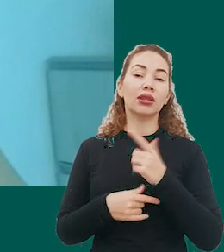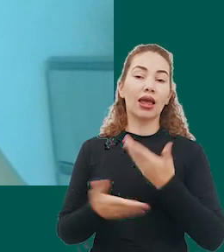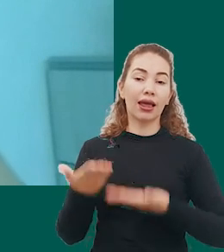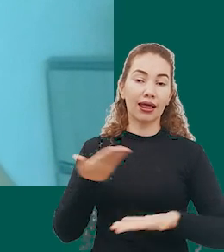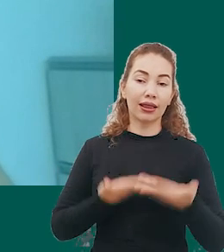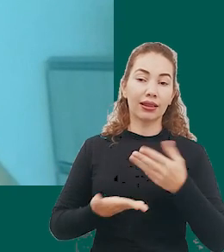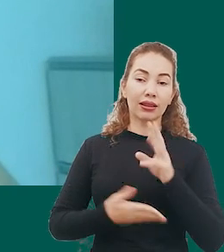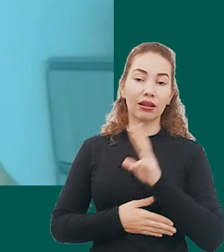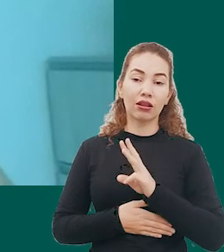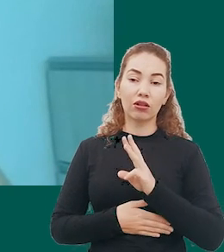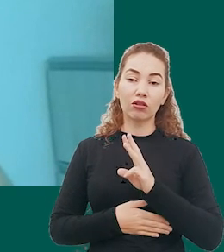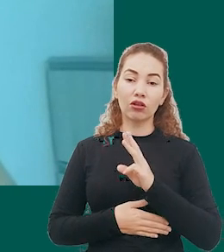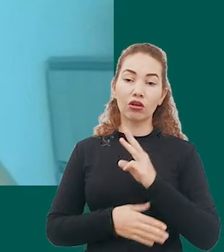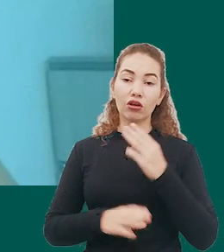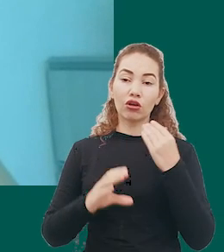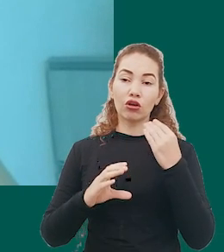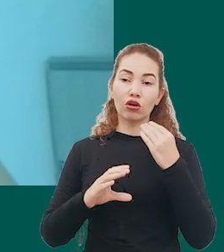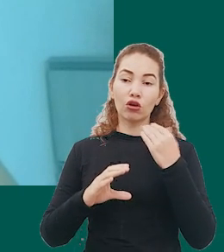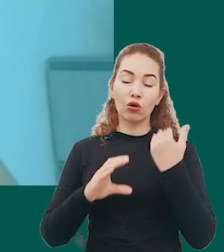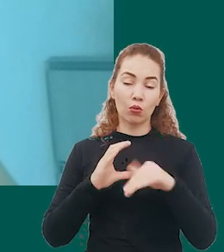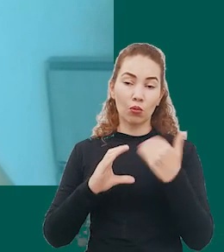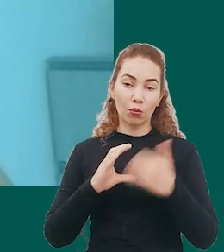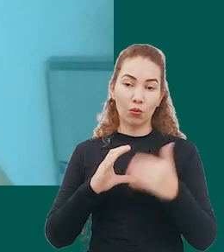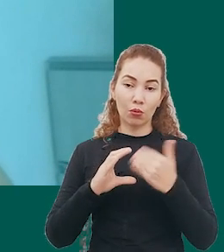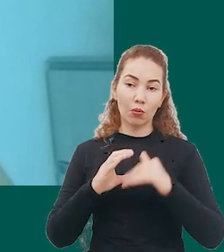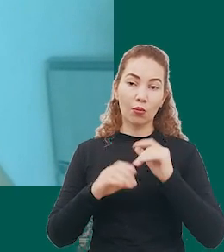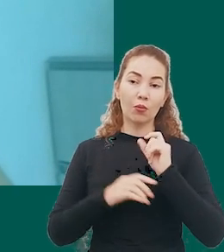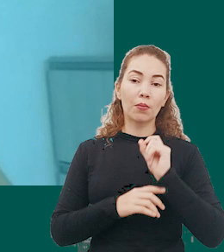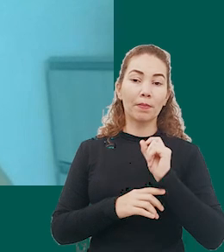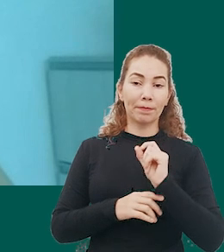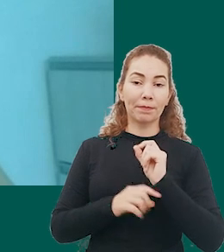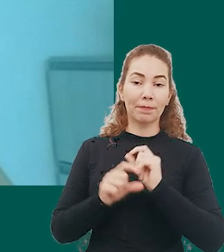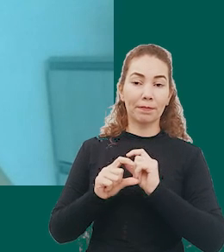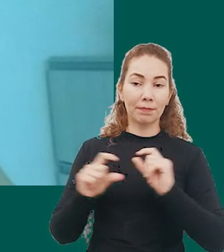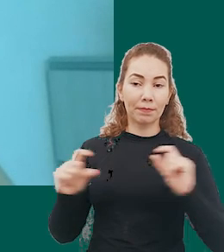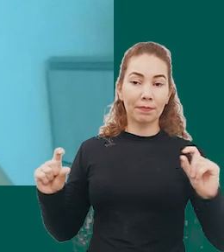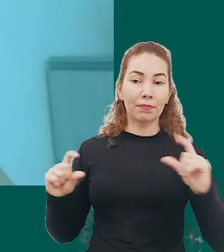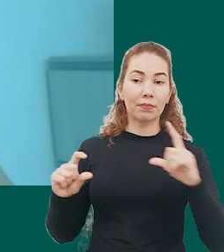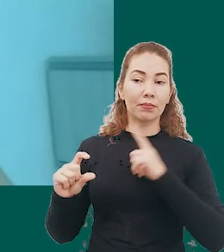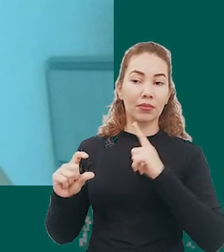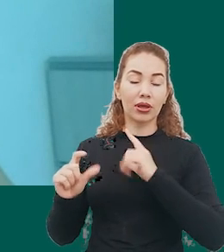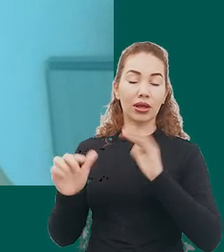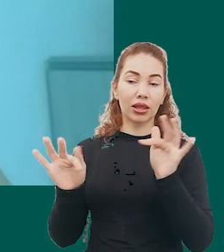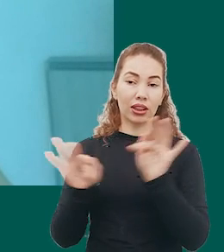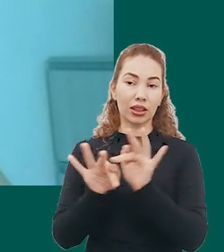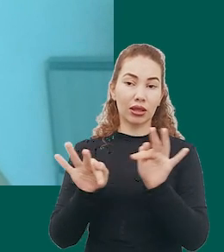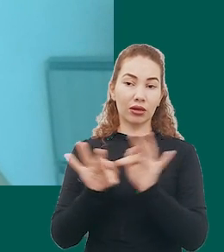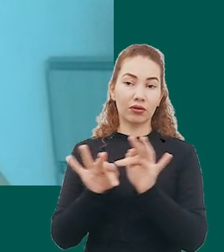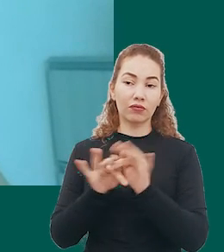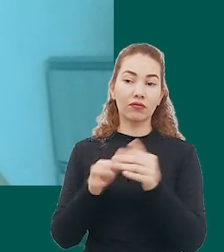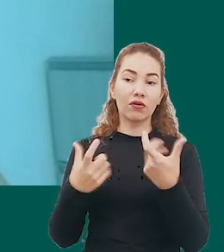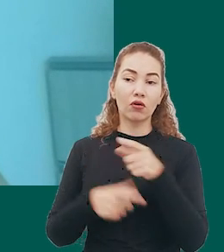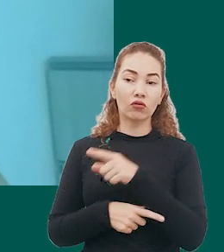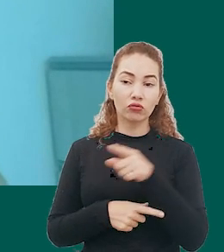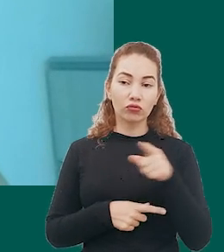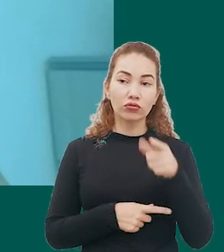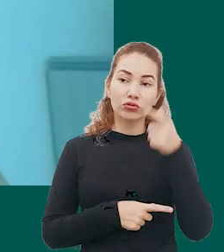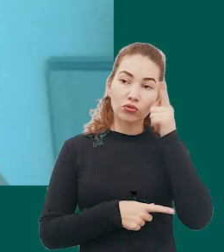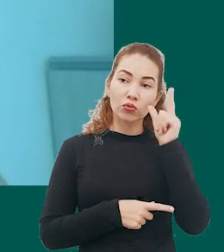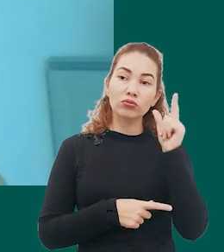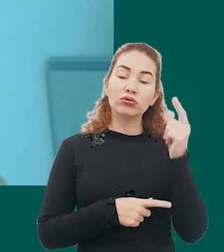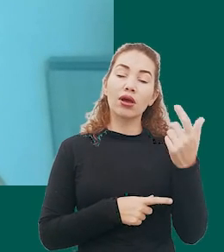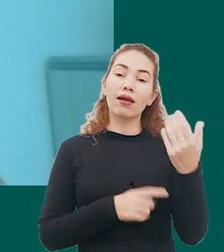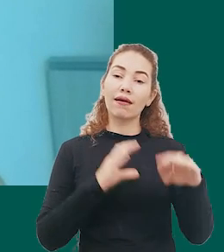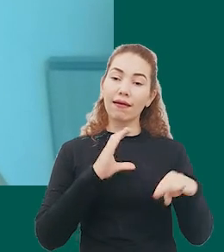no e-mail projeto sustentabilidade econômica e financeira, né, lá da Fevale, onde vocês podem estar nos